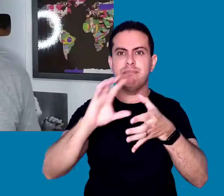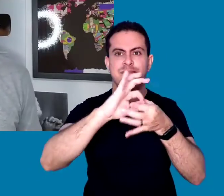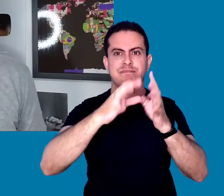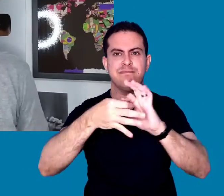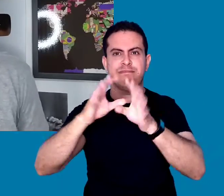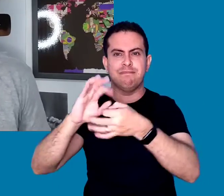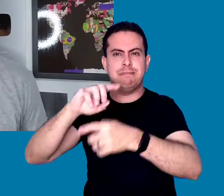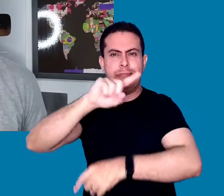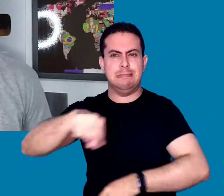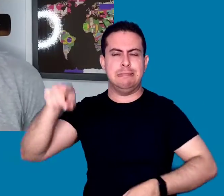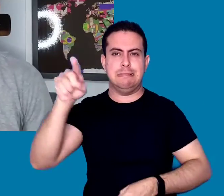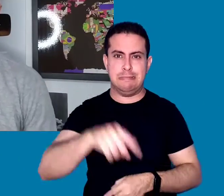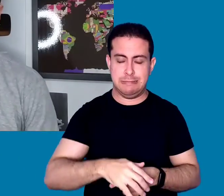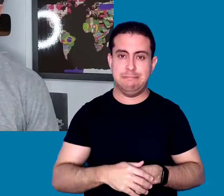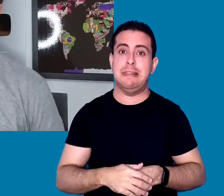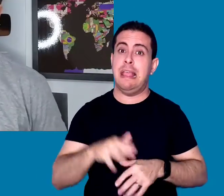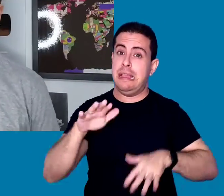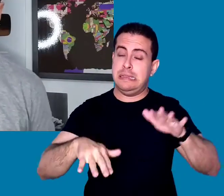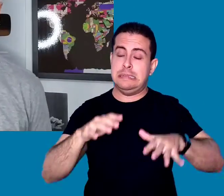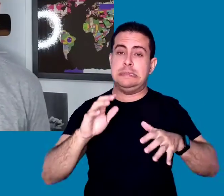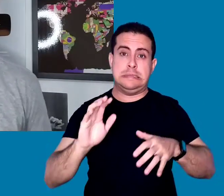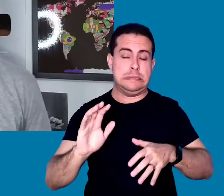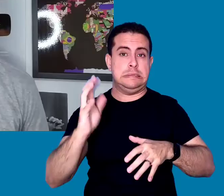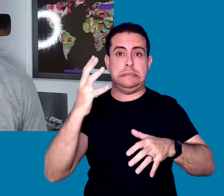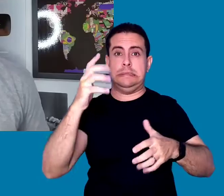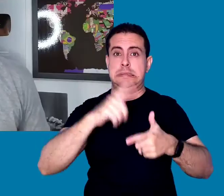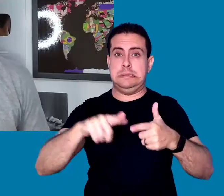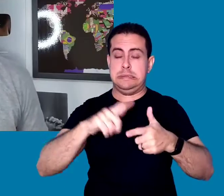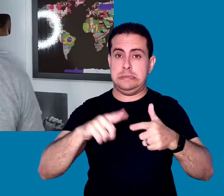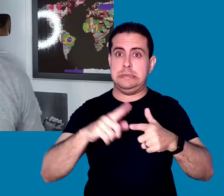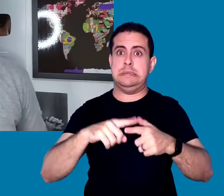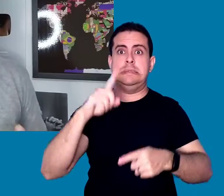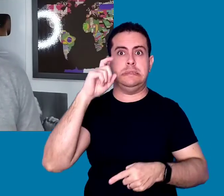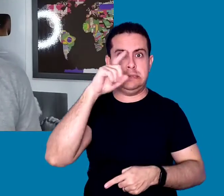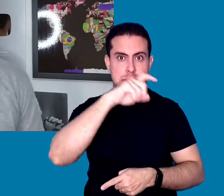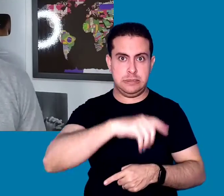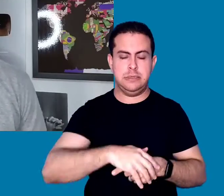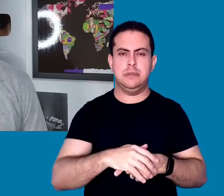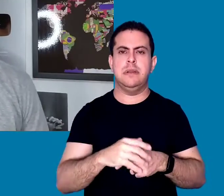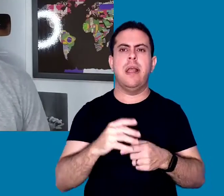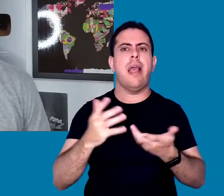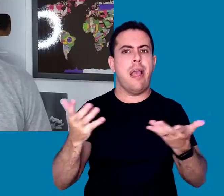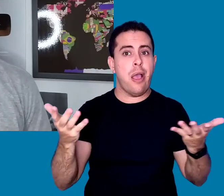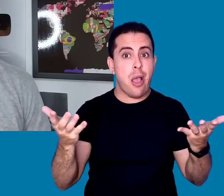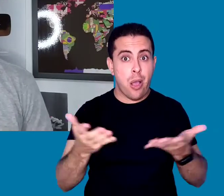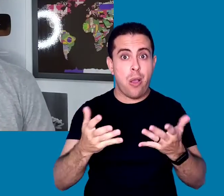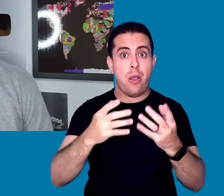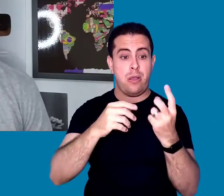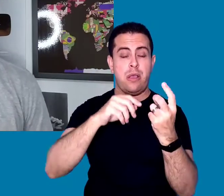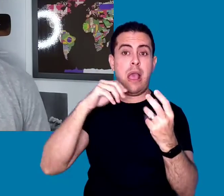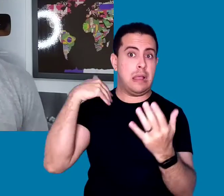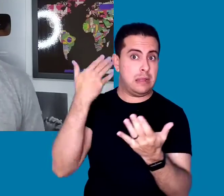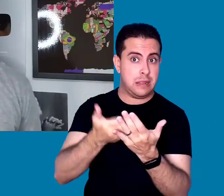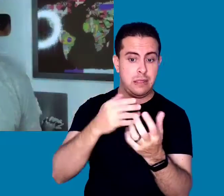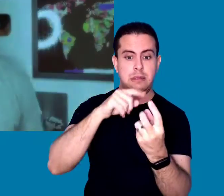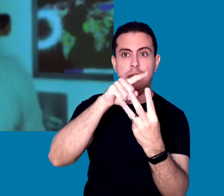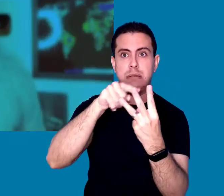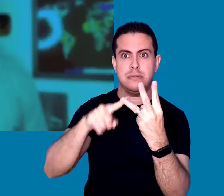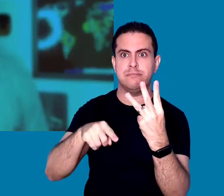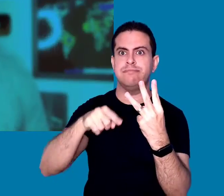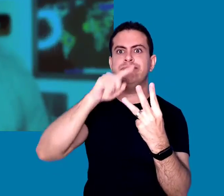geram decisões difíceis e com as Olimpíadas não é diferente. Até hoje, 3 Olimpíadas foram canceladas, a